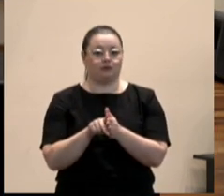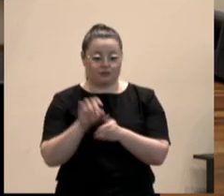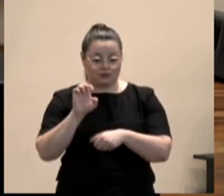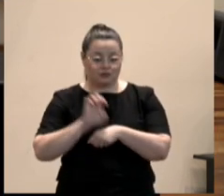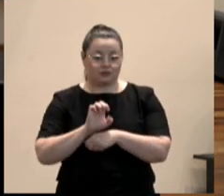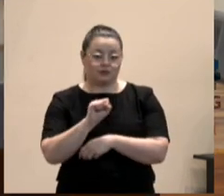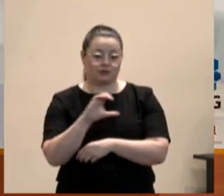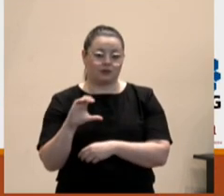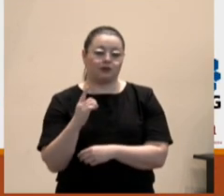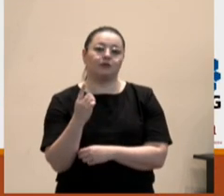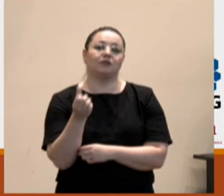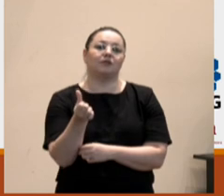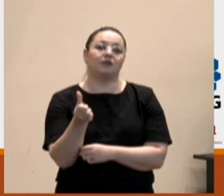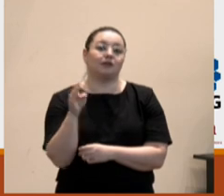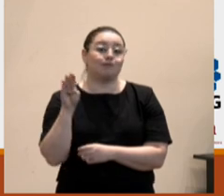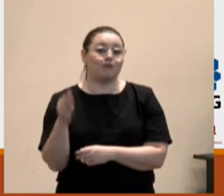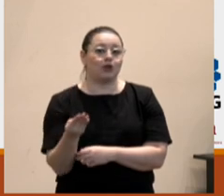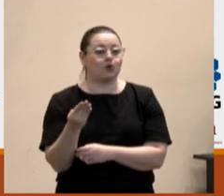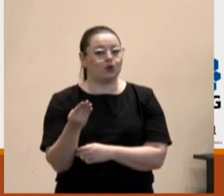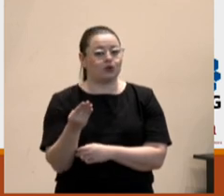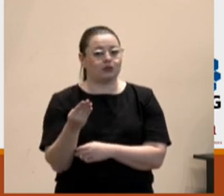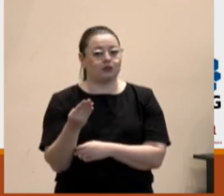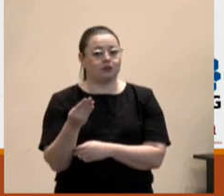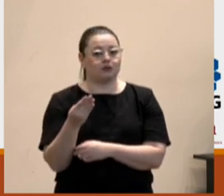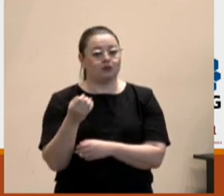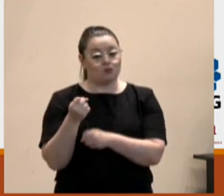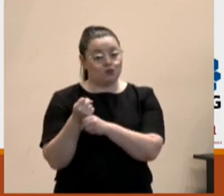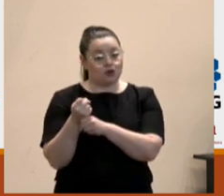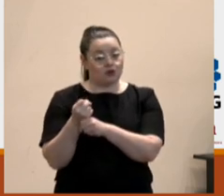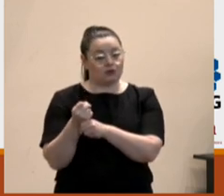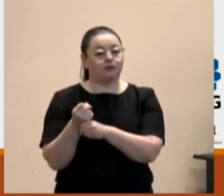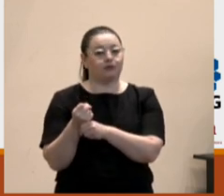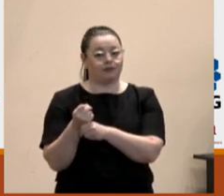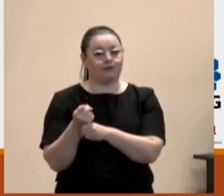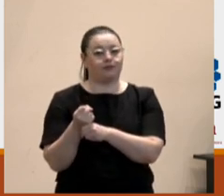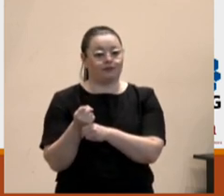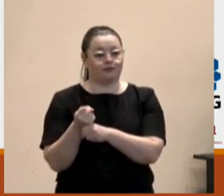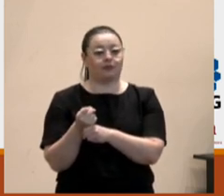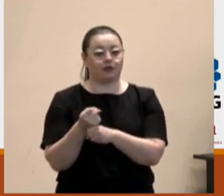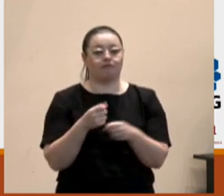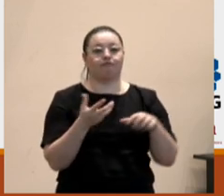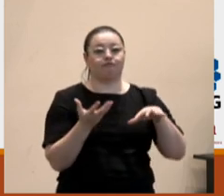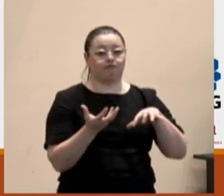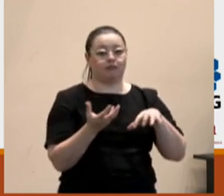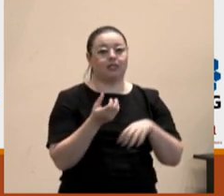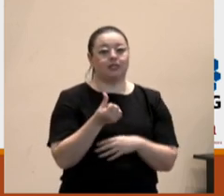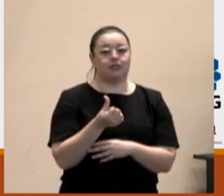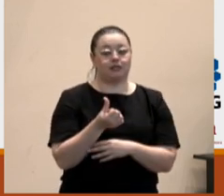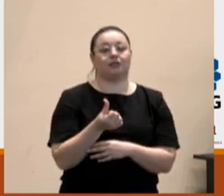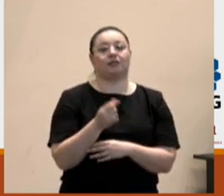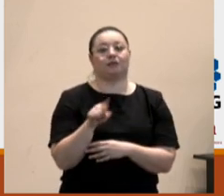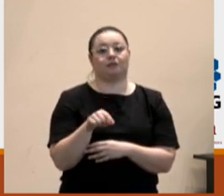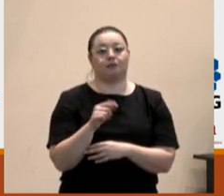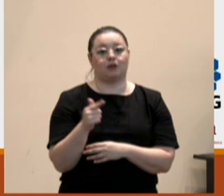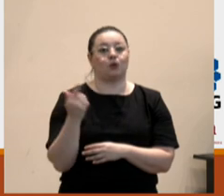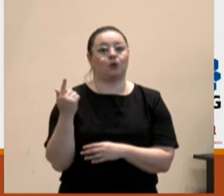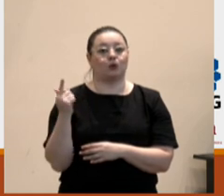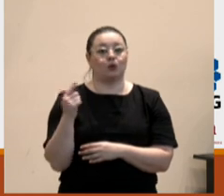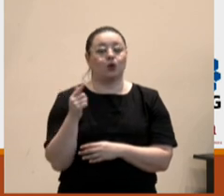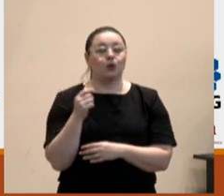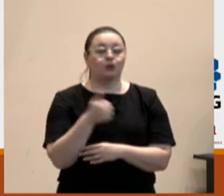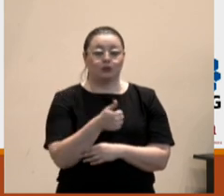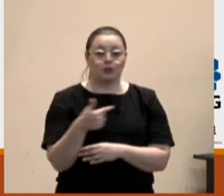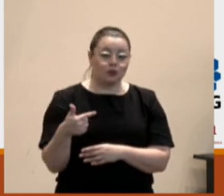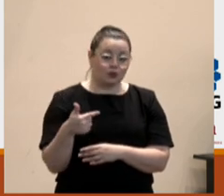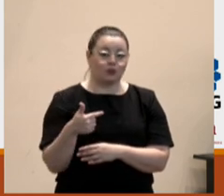bilhões por ano. Distrito Federal, 6,5, Goiás, 12, Mato Grosso do Sul,